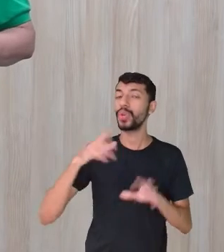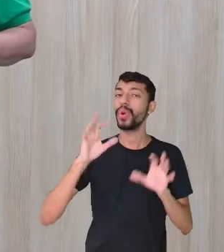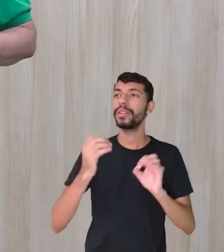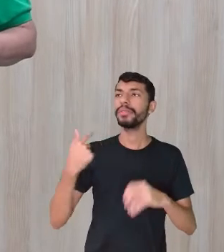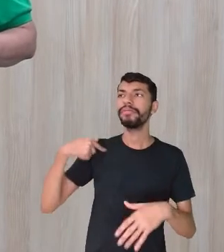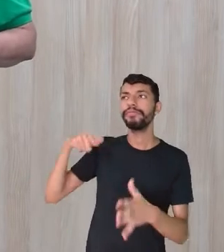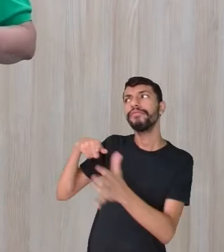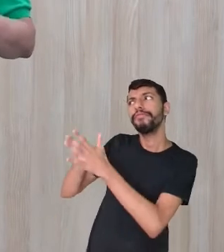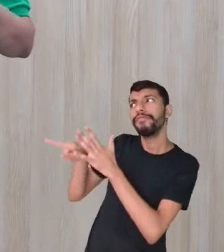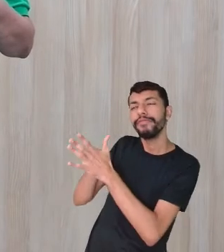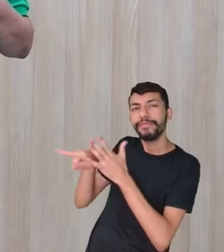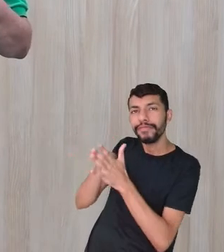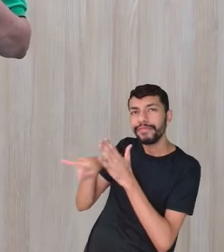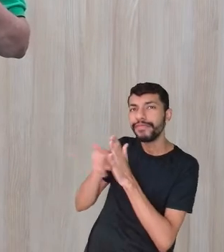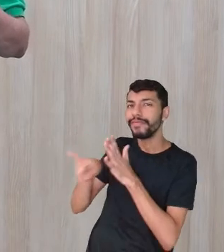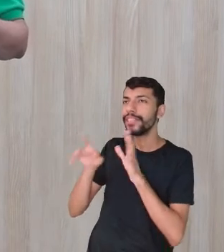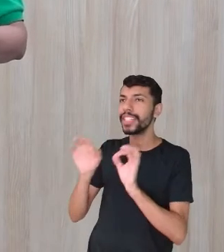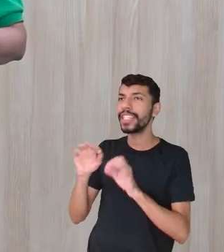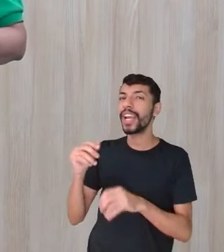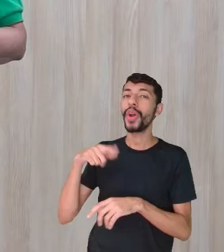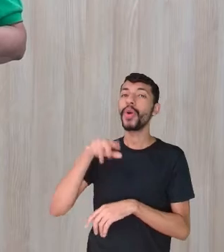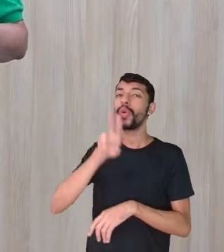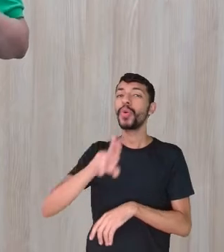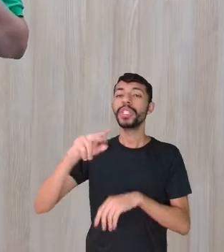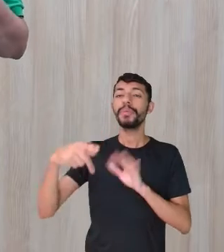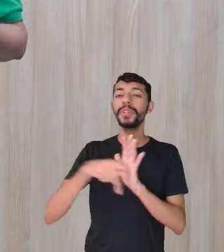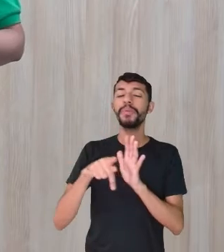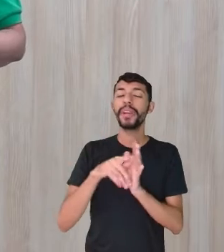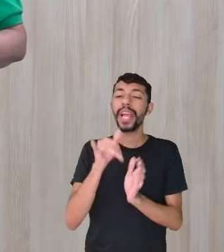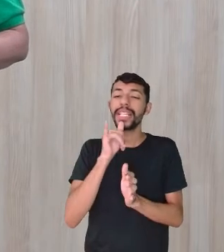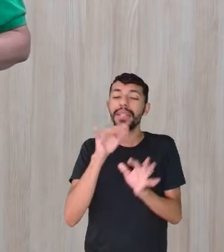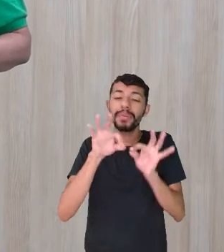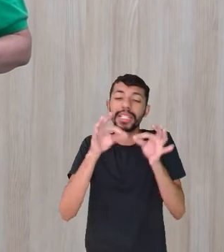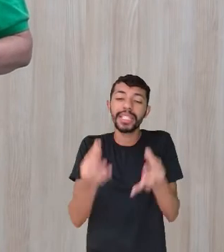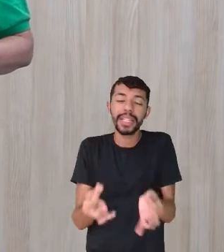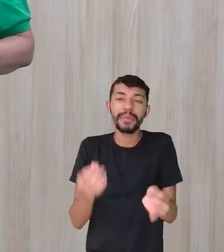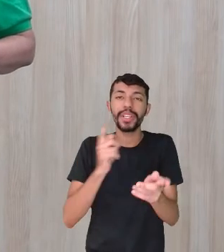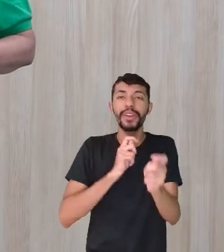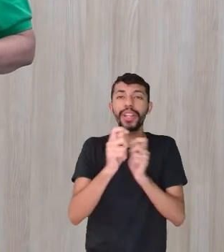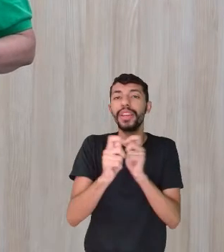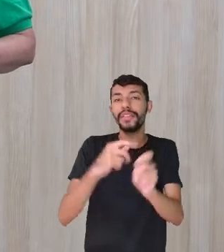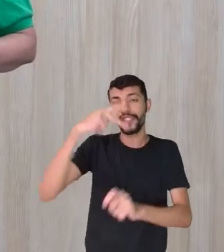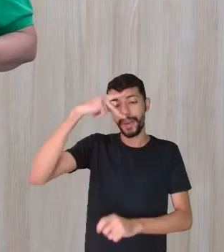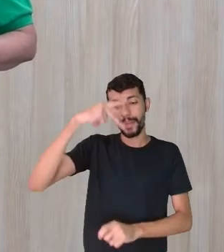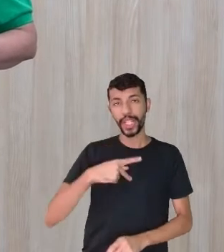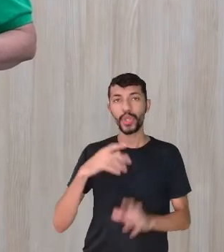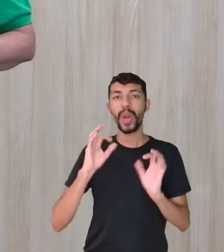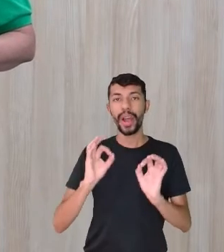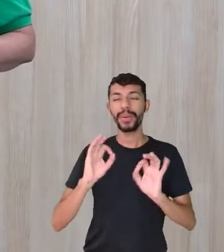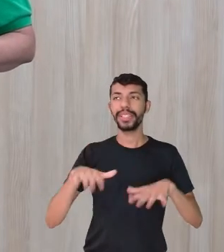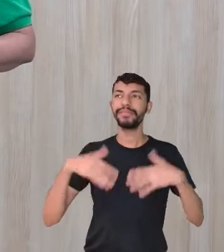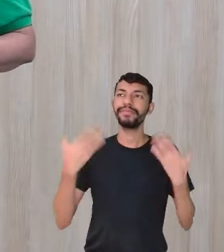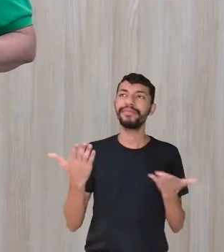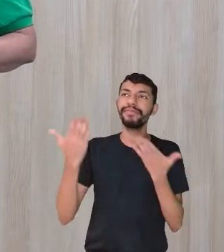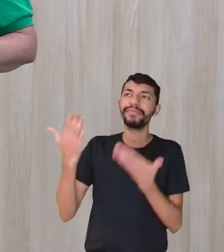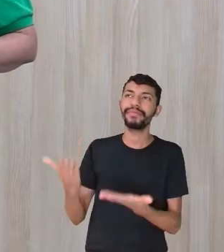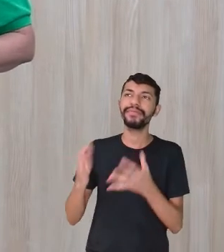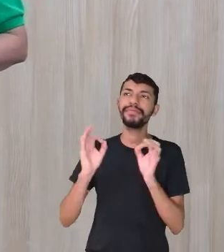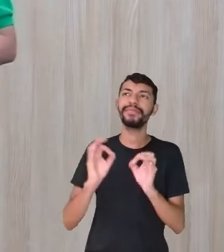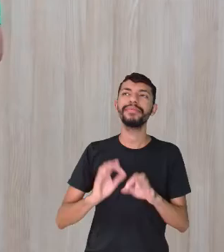aqui para ela, usamos um exemplo simples de uma entrevista pessoal. Então, foi